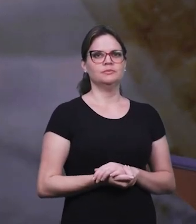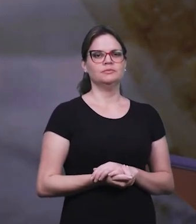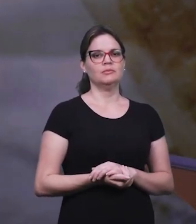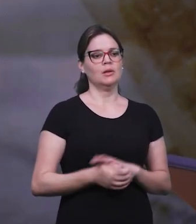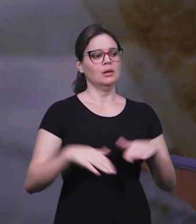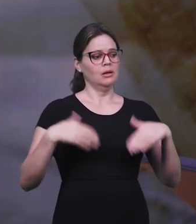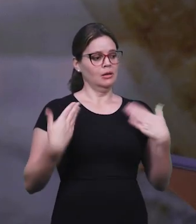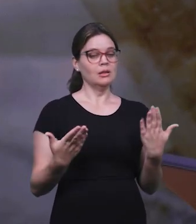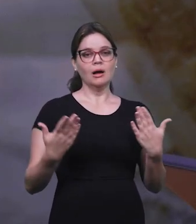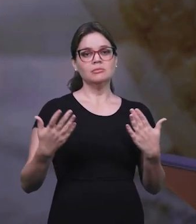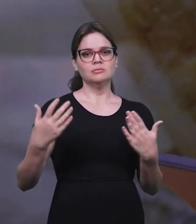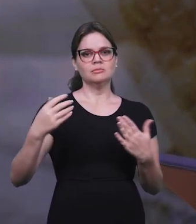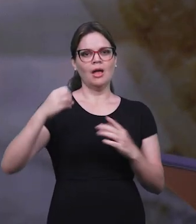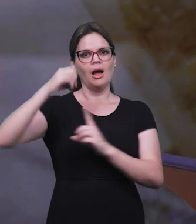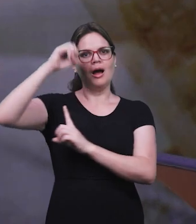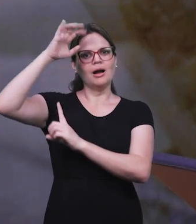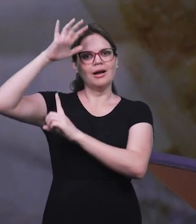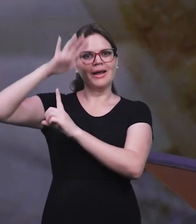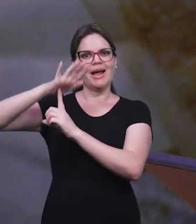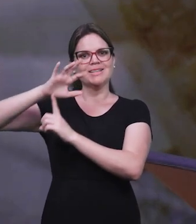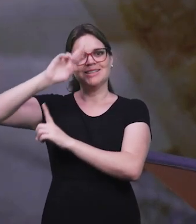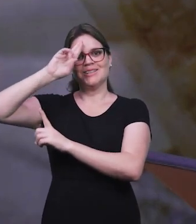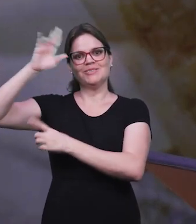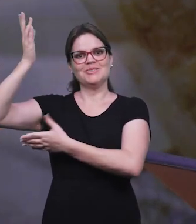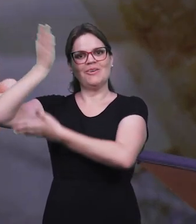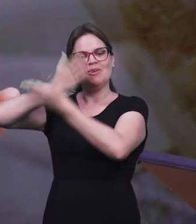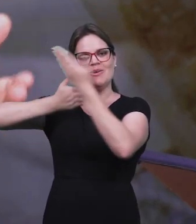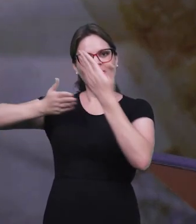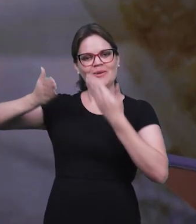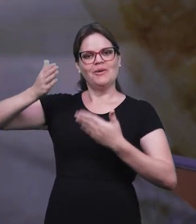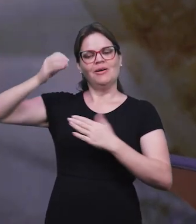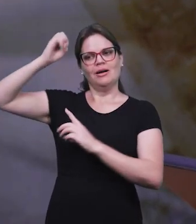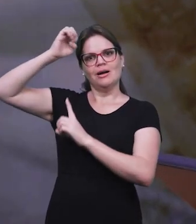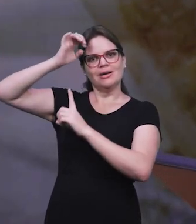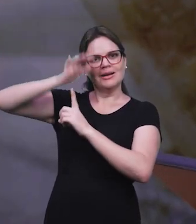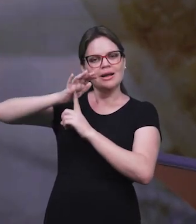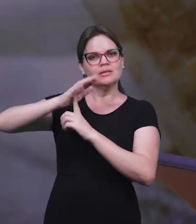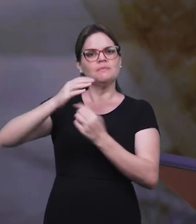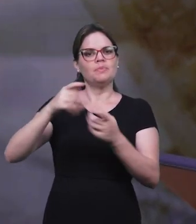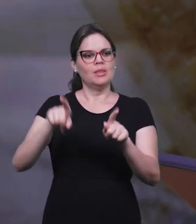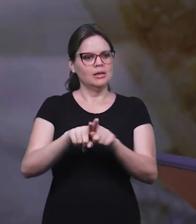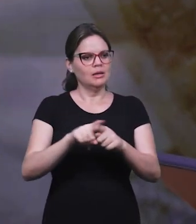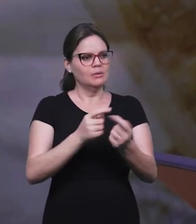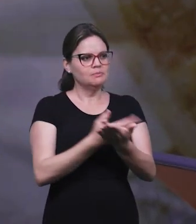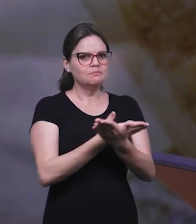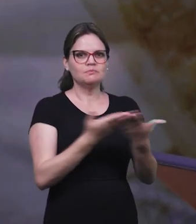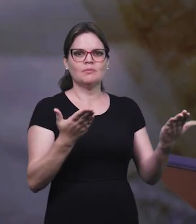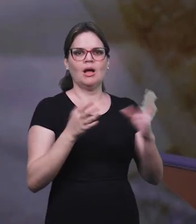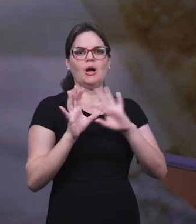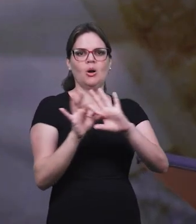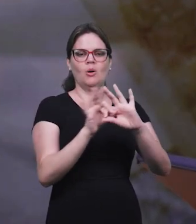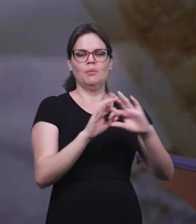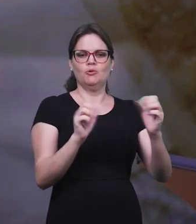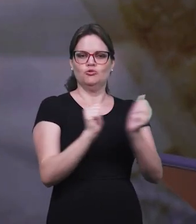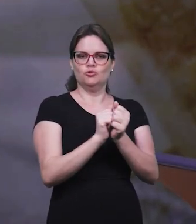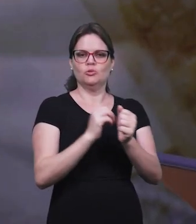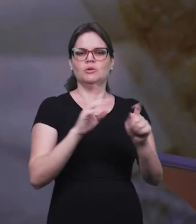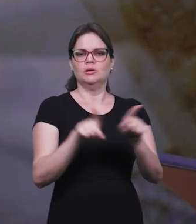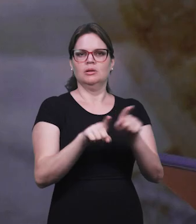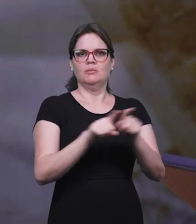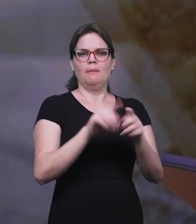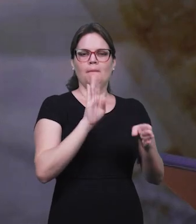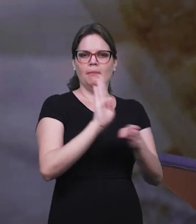graça que se me havia dado, deram-nos a destras, em comunhão comigo e